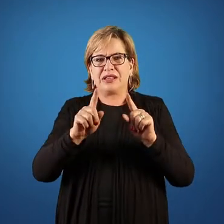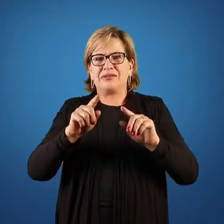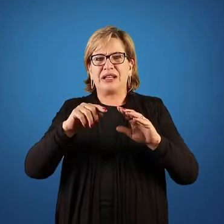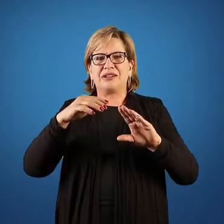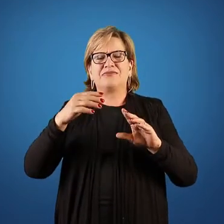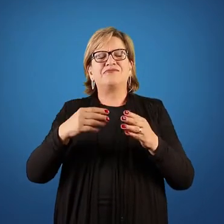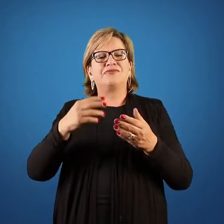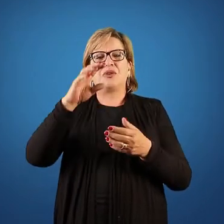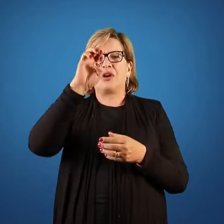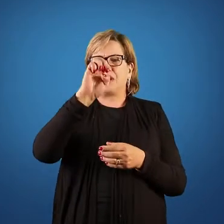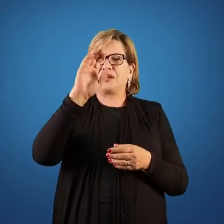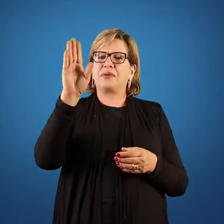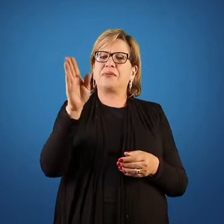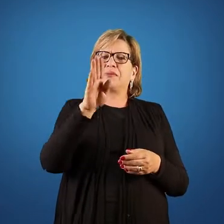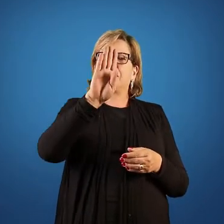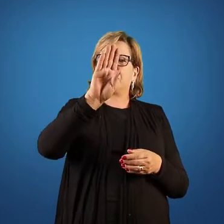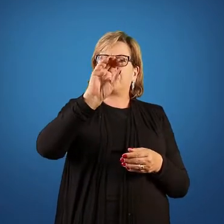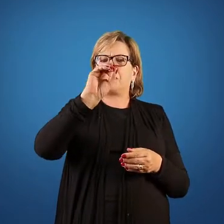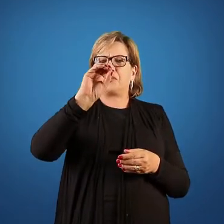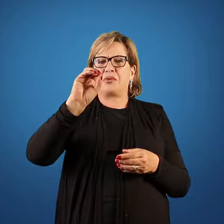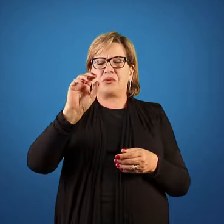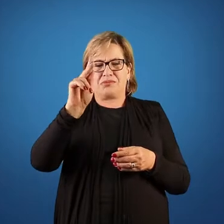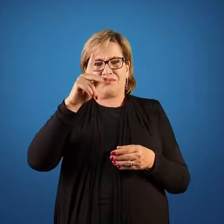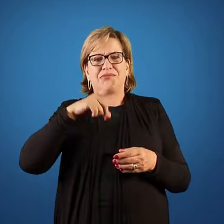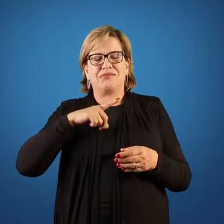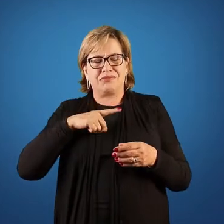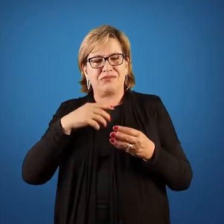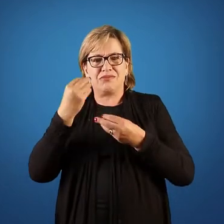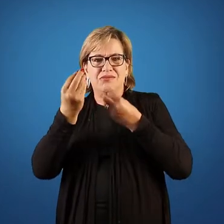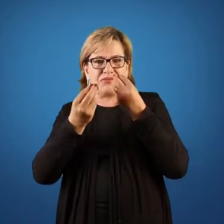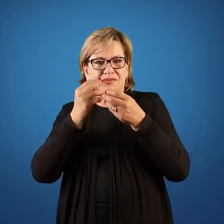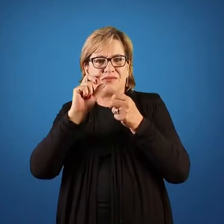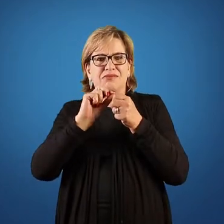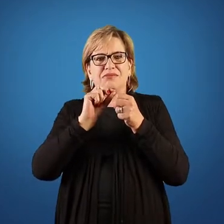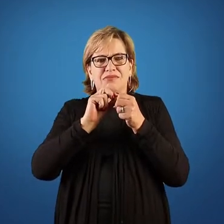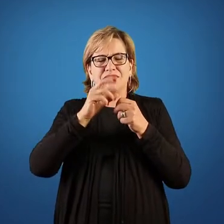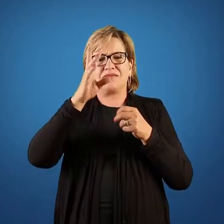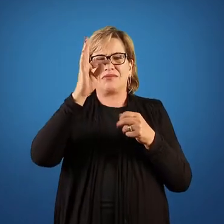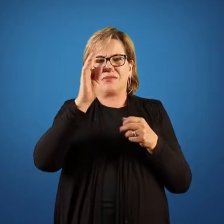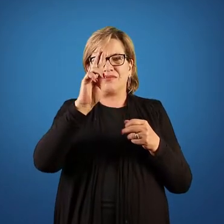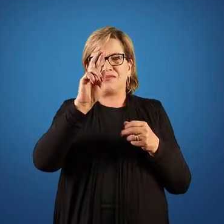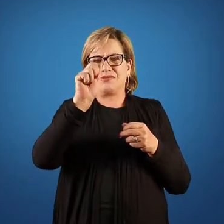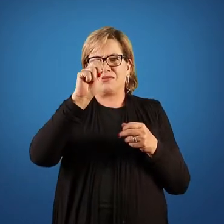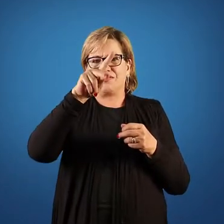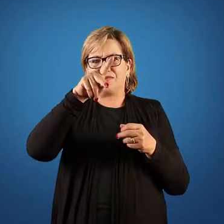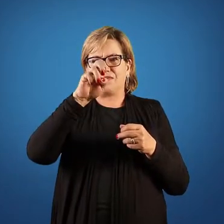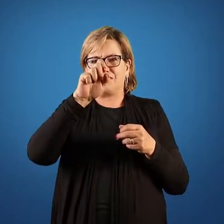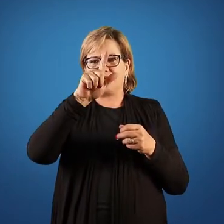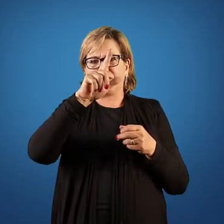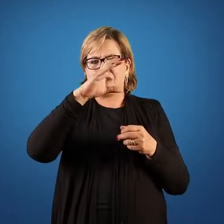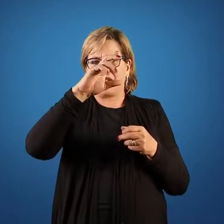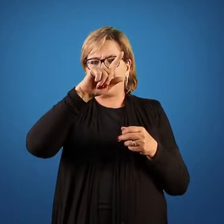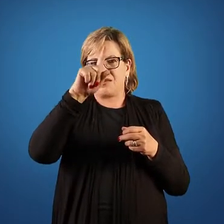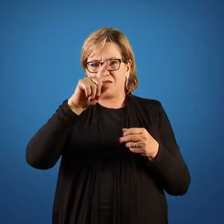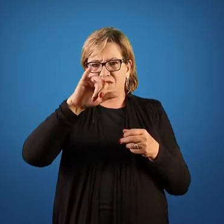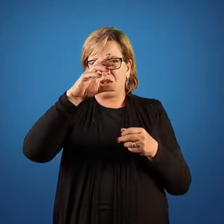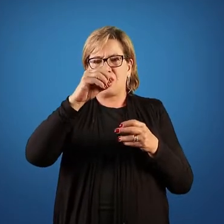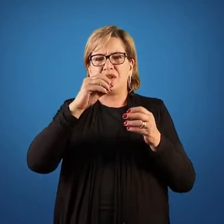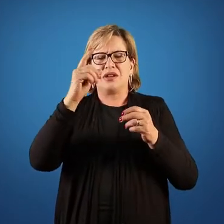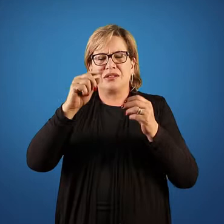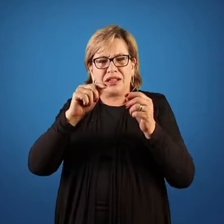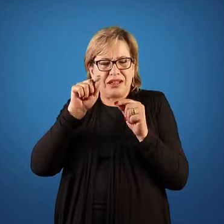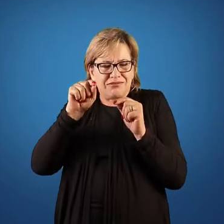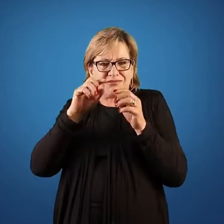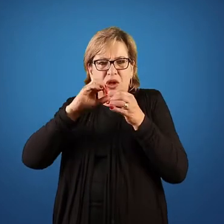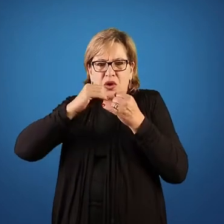vocês vão encontrar algumas orientações sobre como fabricar um trapézio, né? Então, aqui a gente tem uma corda trançada de